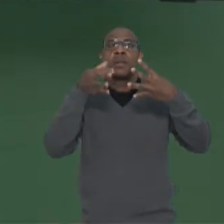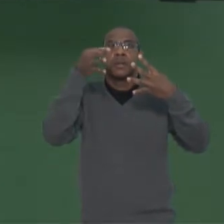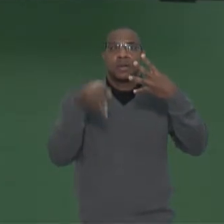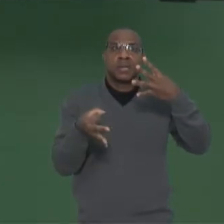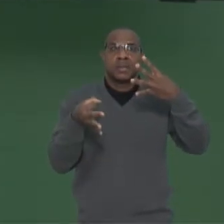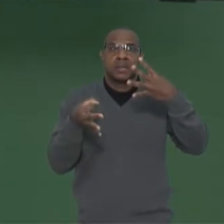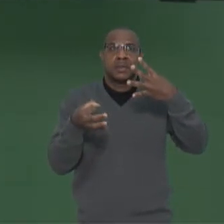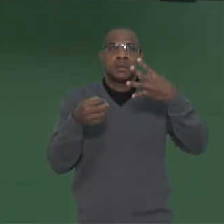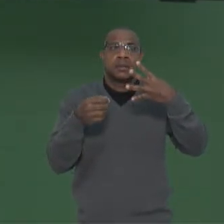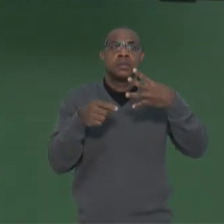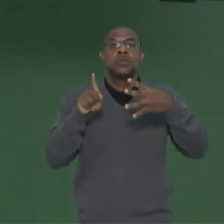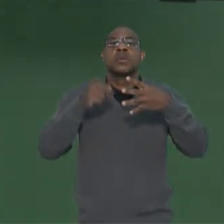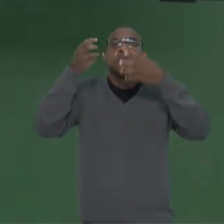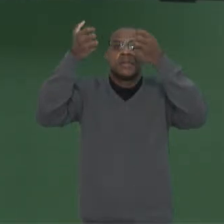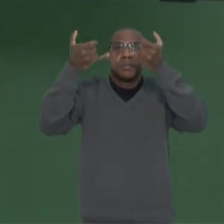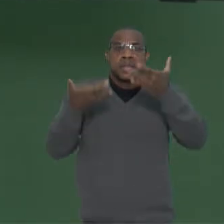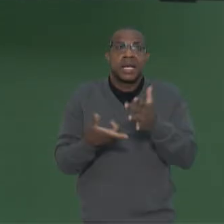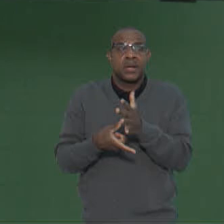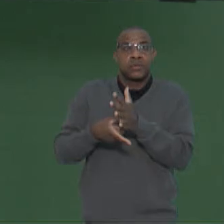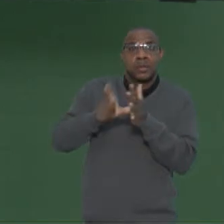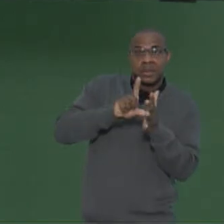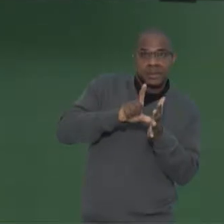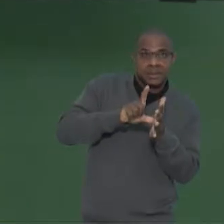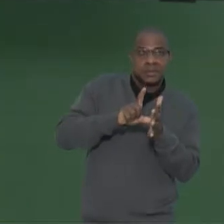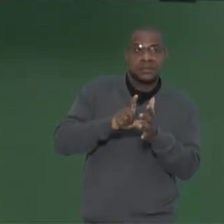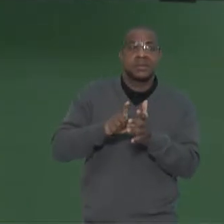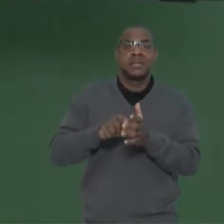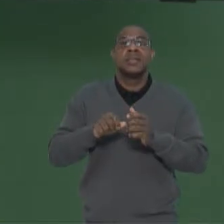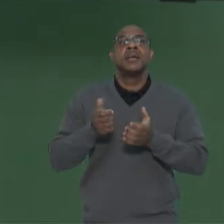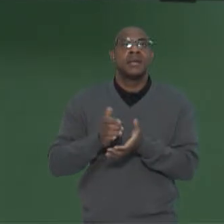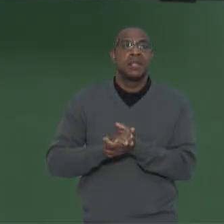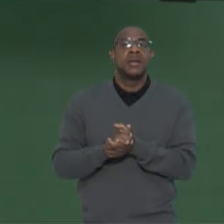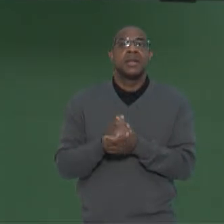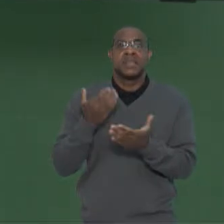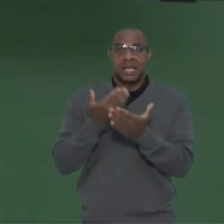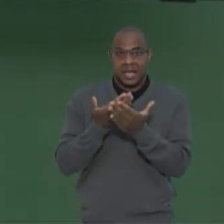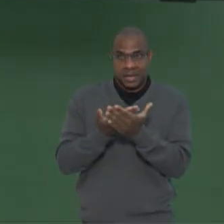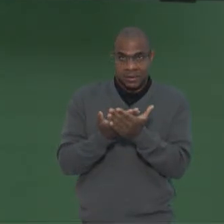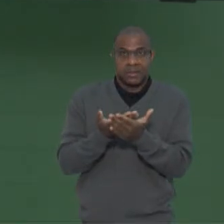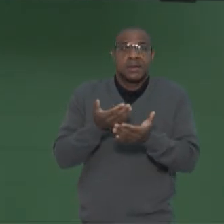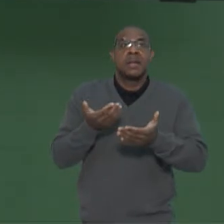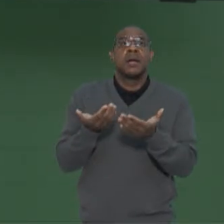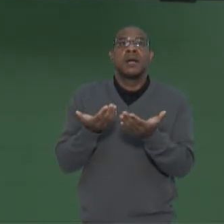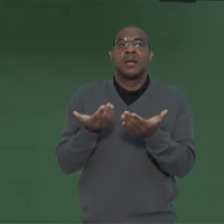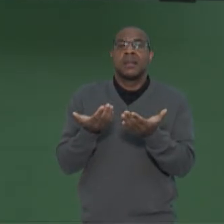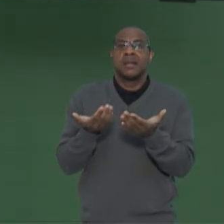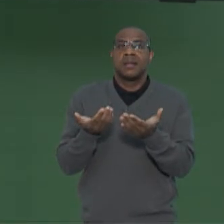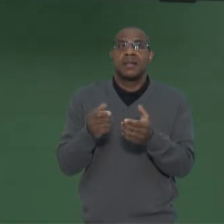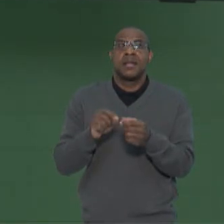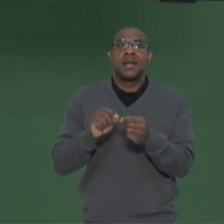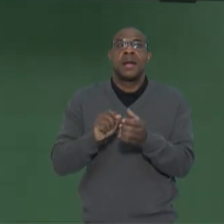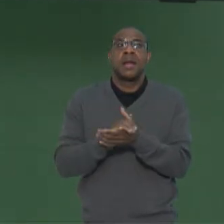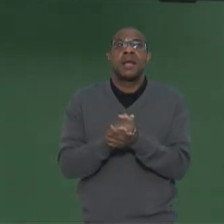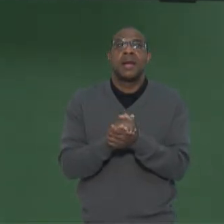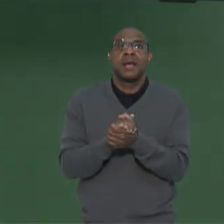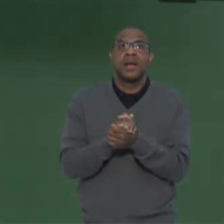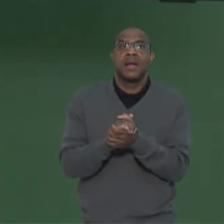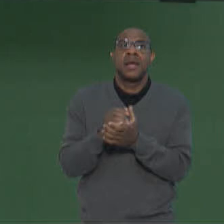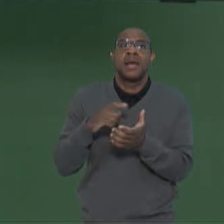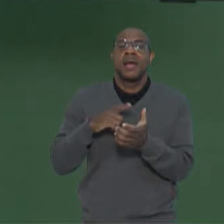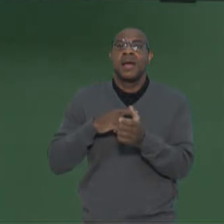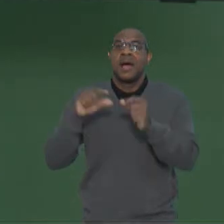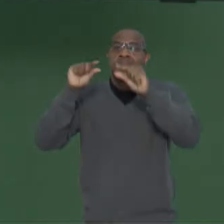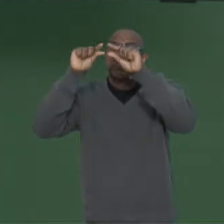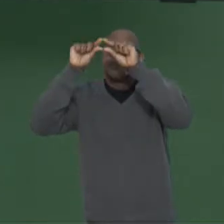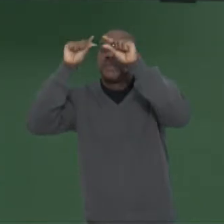partindo de lo que foi abordado em la classe, aqui na aula, as expressões destacadas